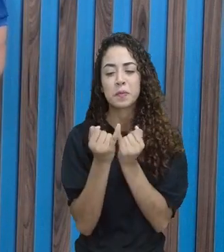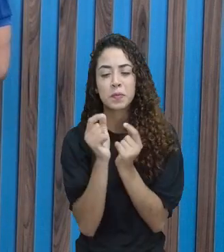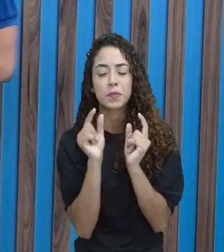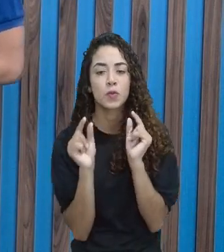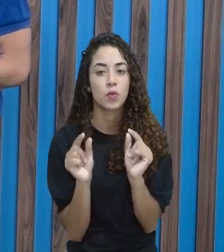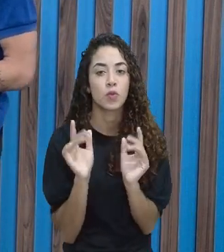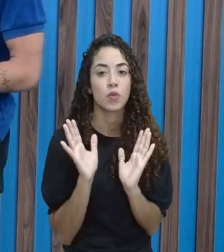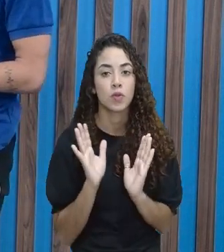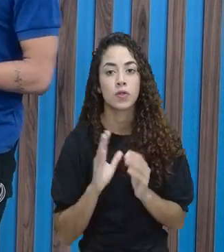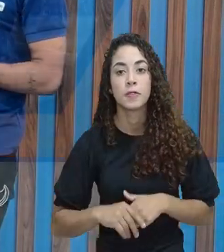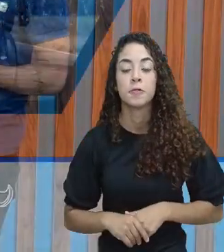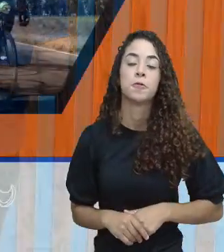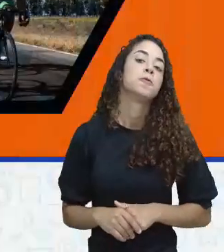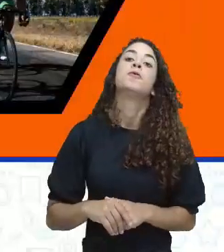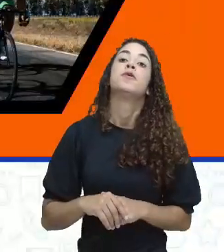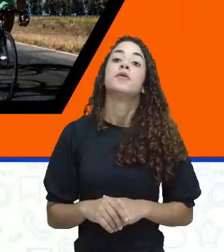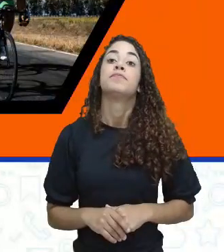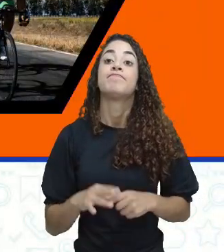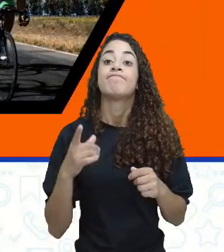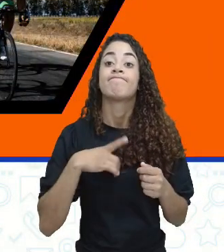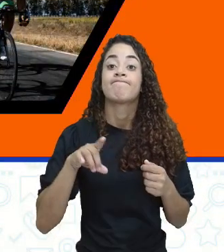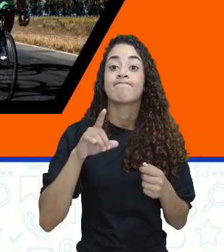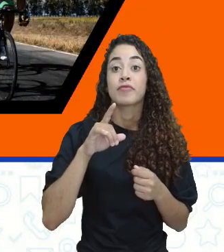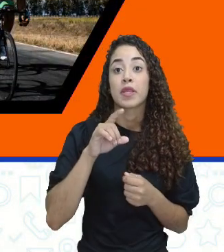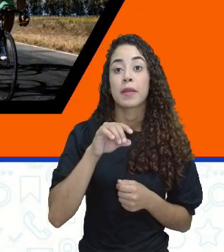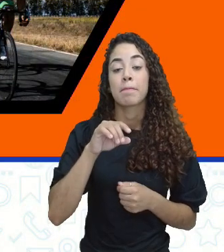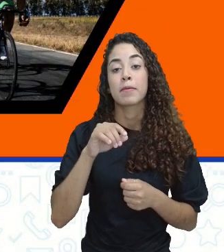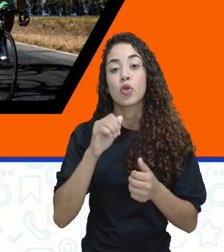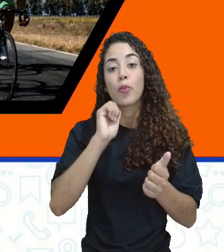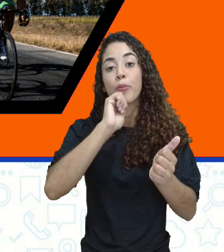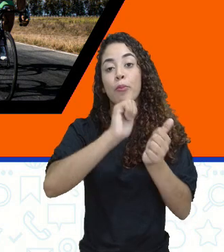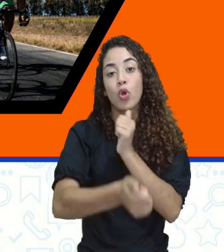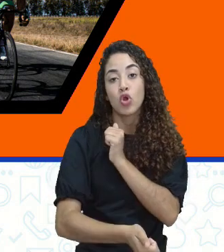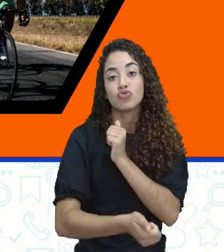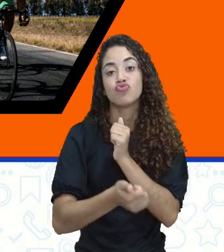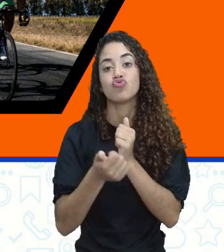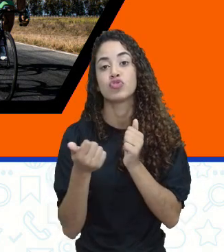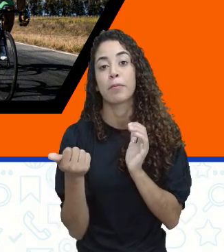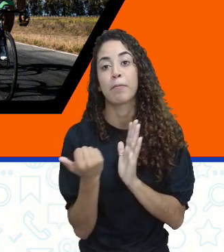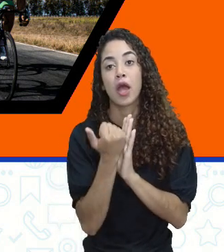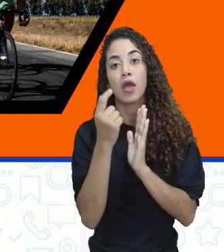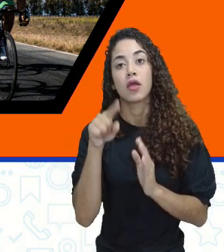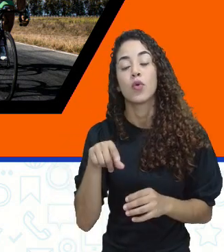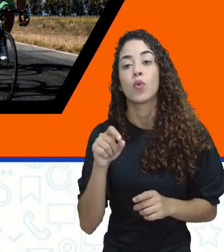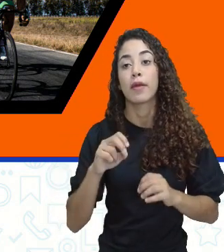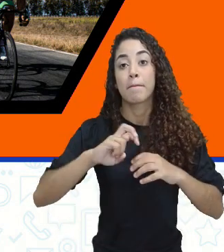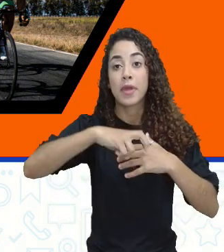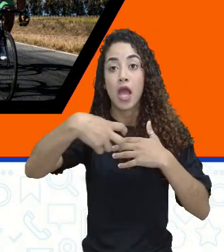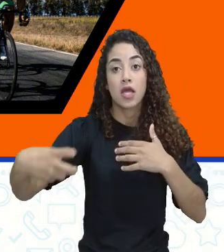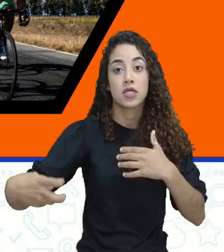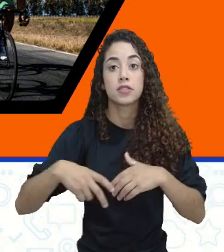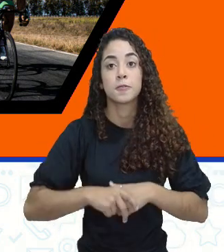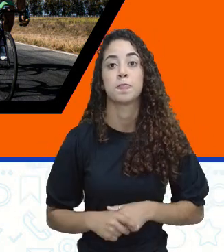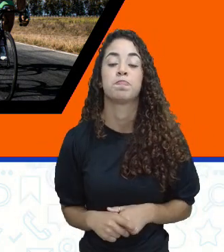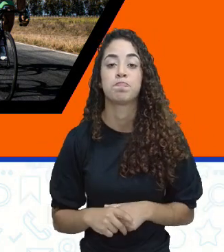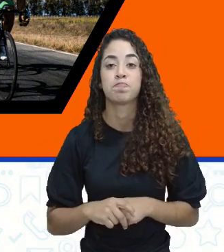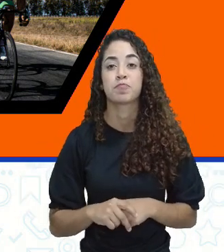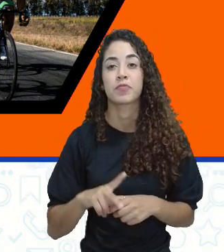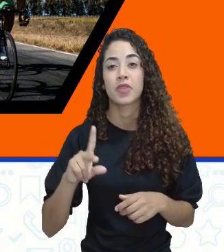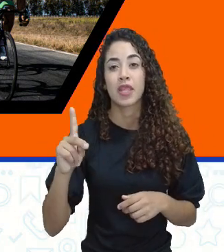executados. Temos aí os esportes de marca, né? Os exemplos são a natação,